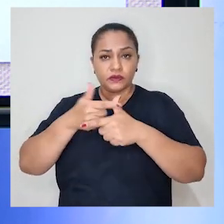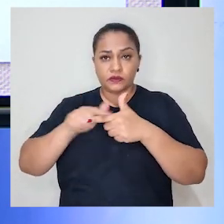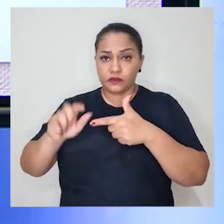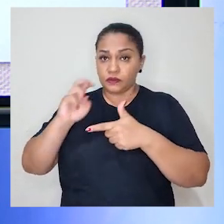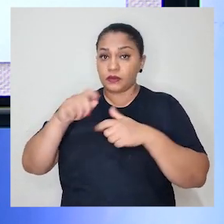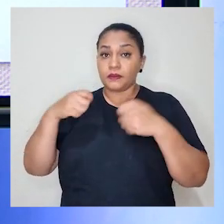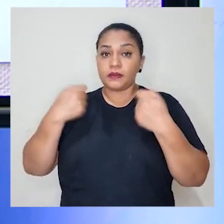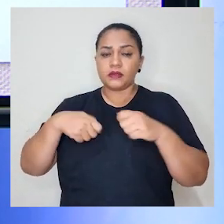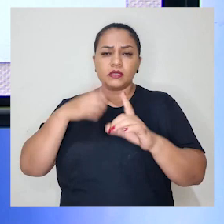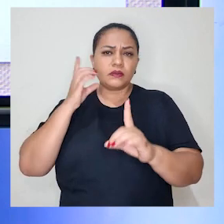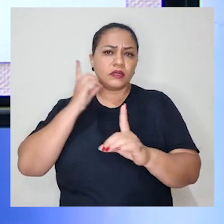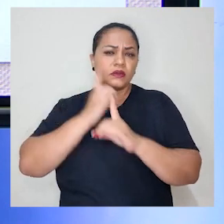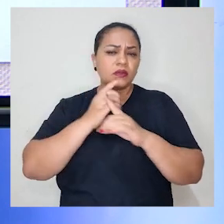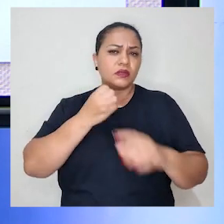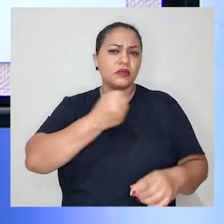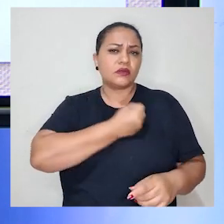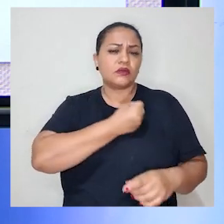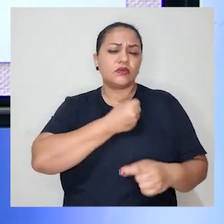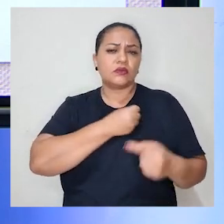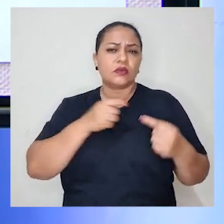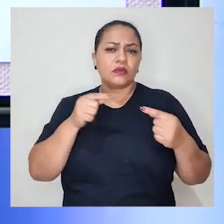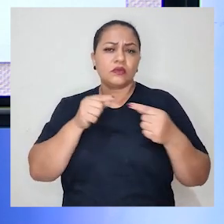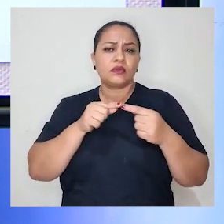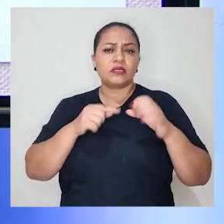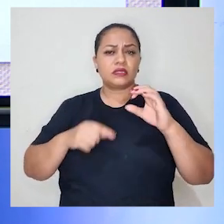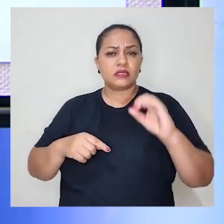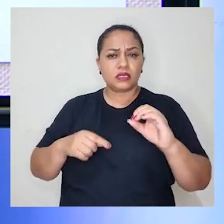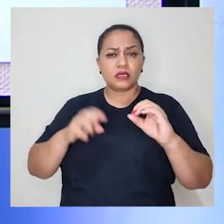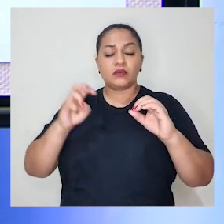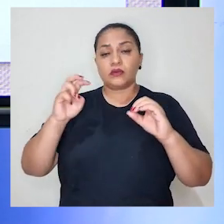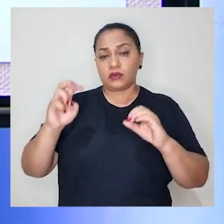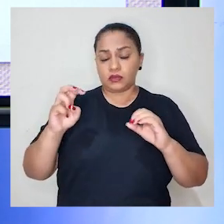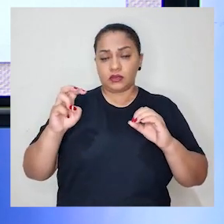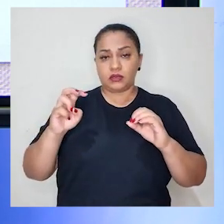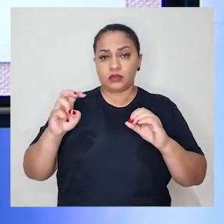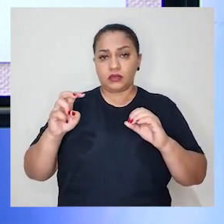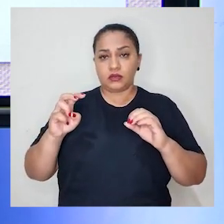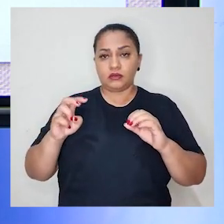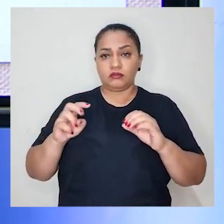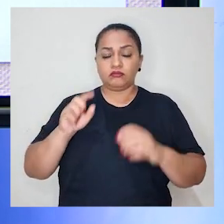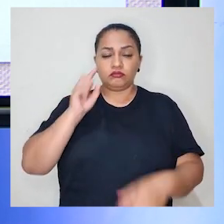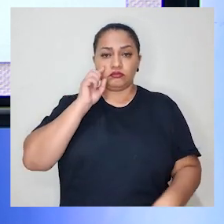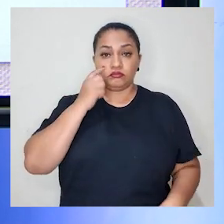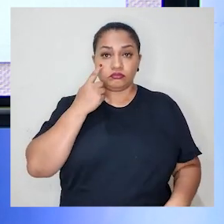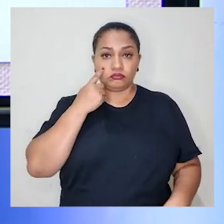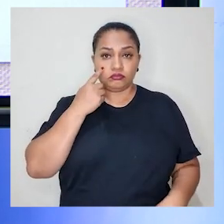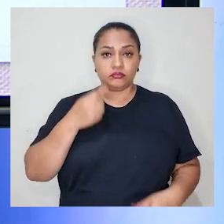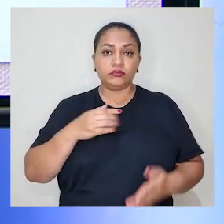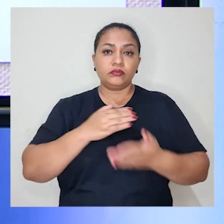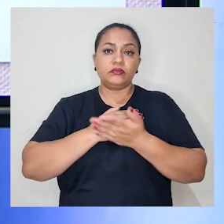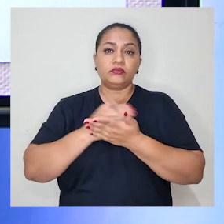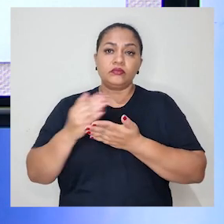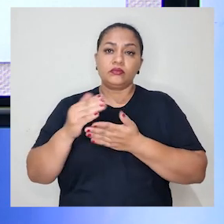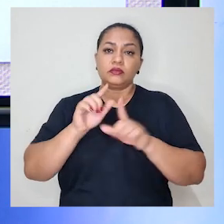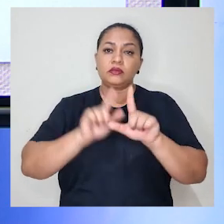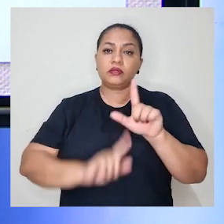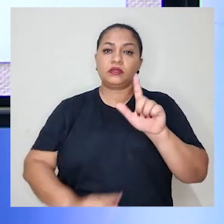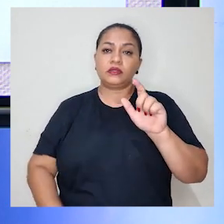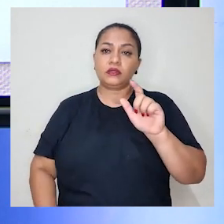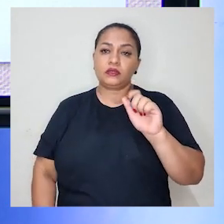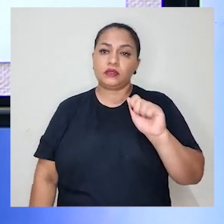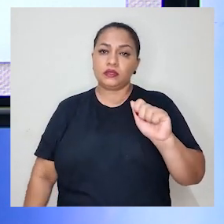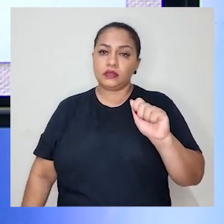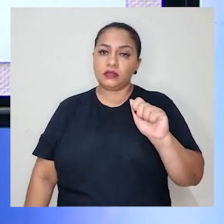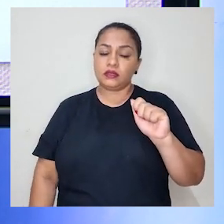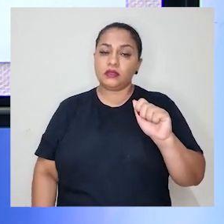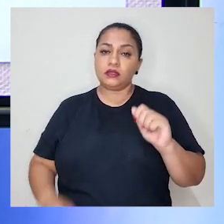encontrar números que terminem em 0 ou em 5 nas alternativas. Então, vamos começar com a letra A. Opa,